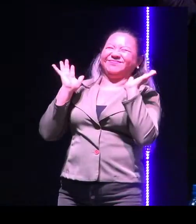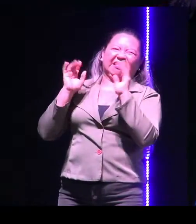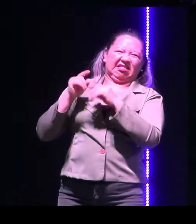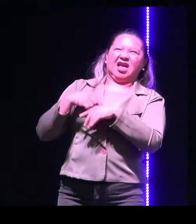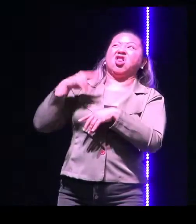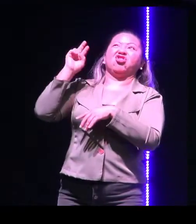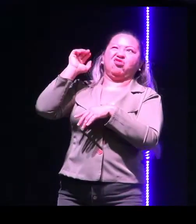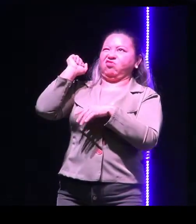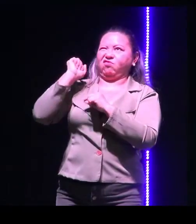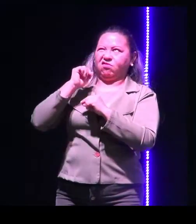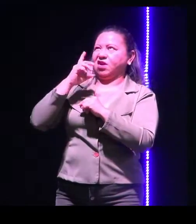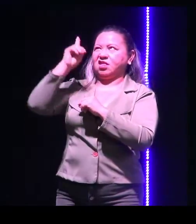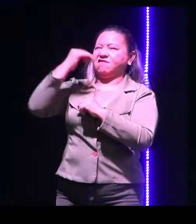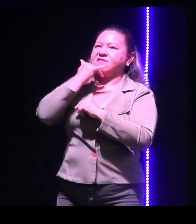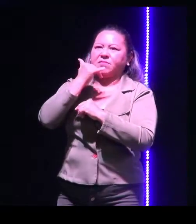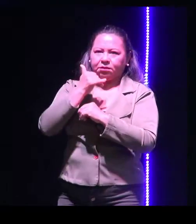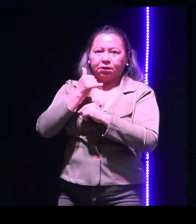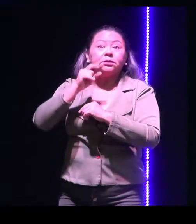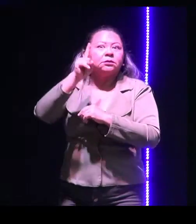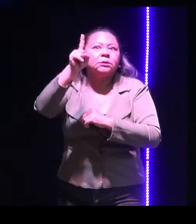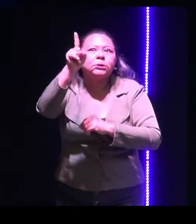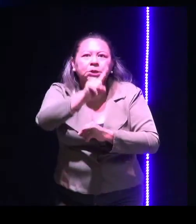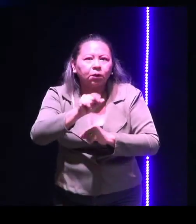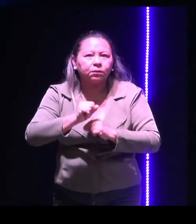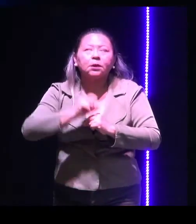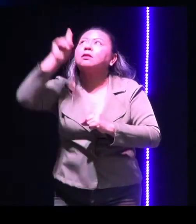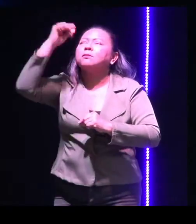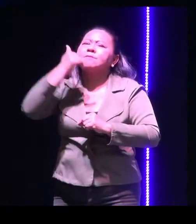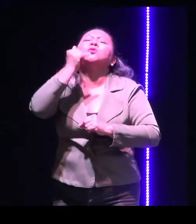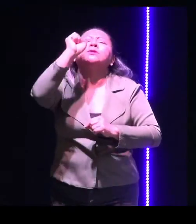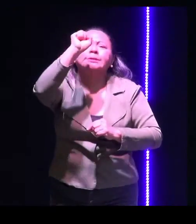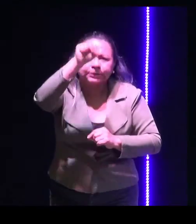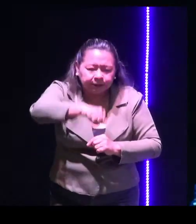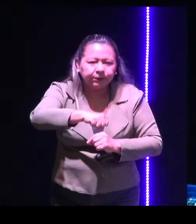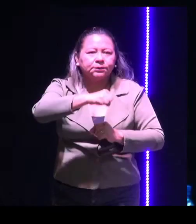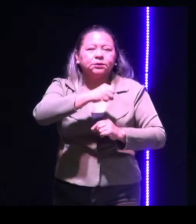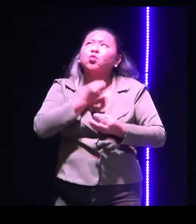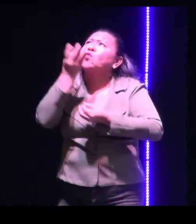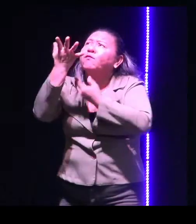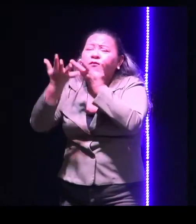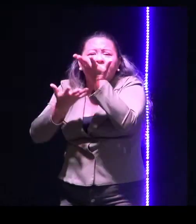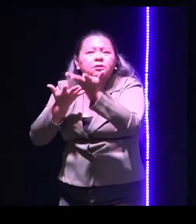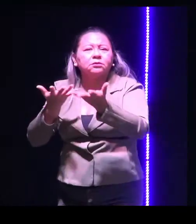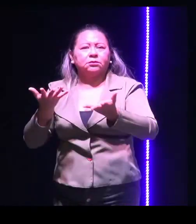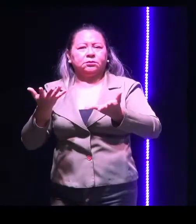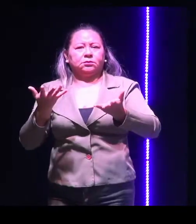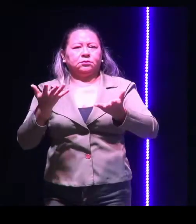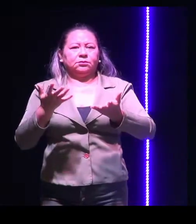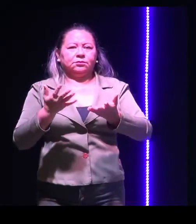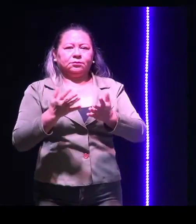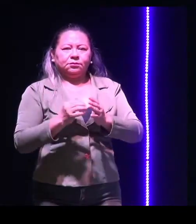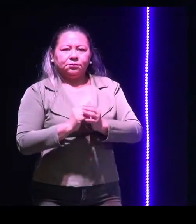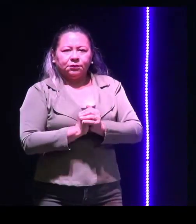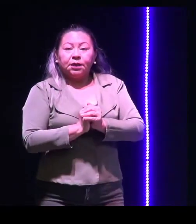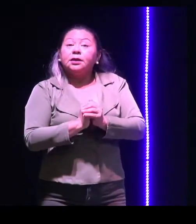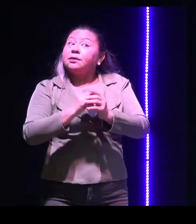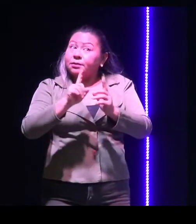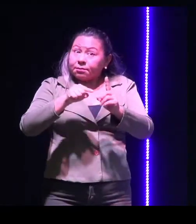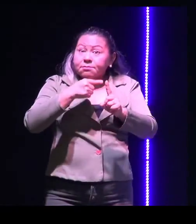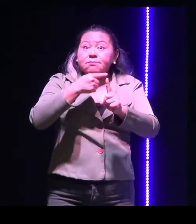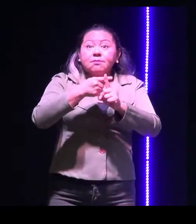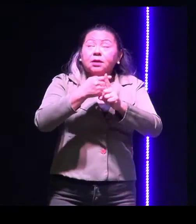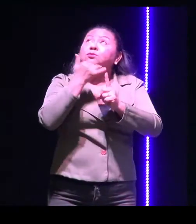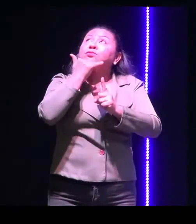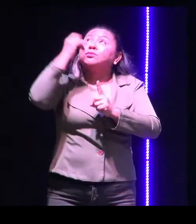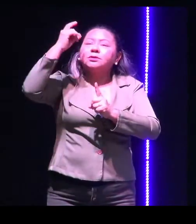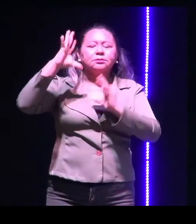Satanás. Já está perdoado, eu já confessei para Deus. Está tudo resolvido, já está na luz. Além de nos perdoar, Ele